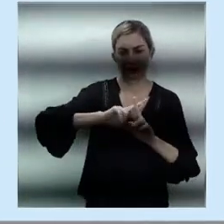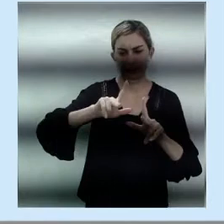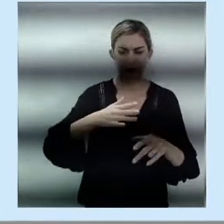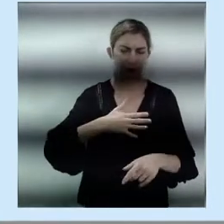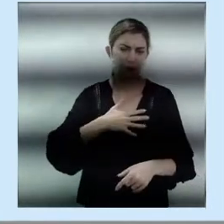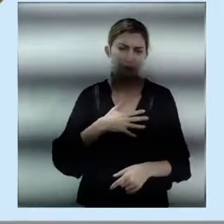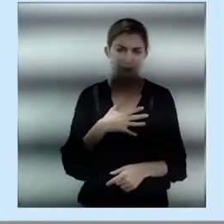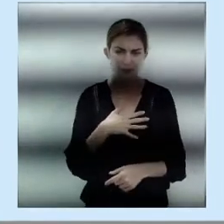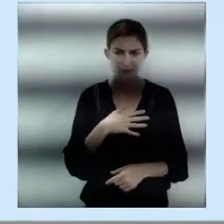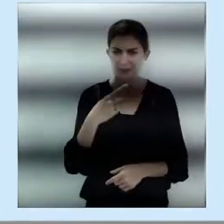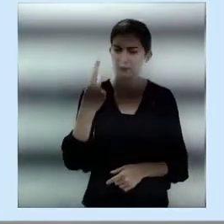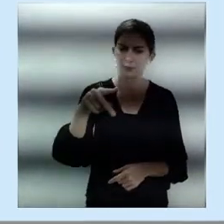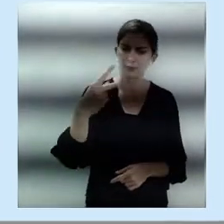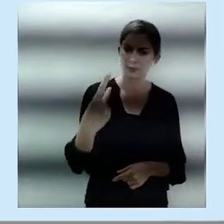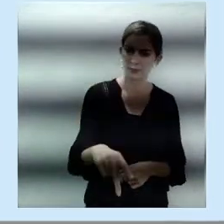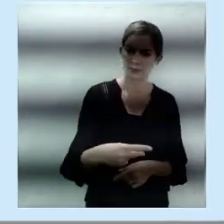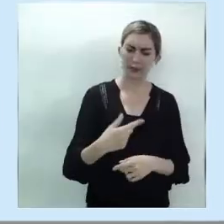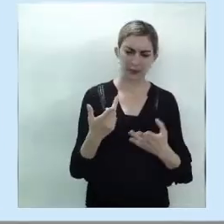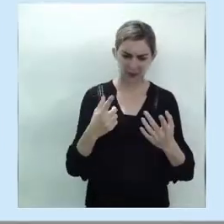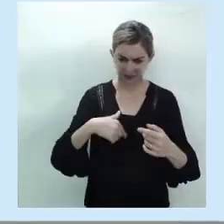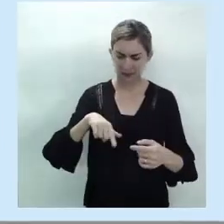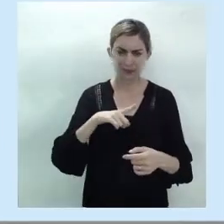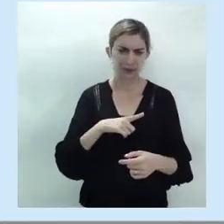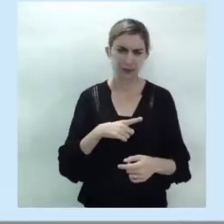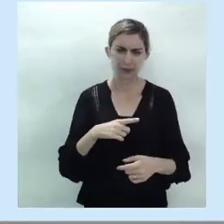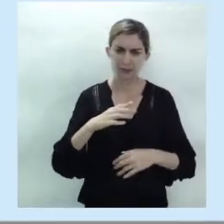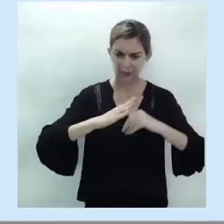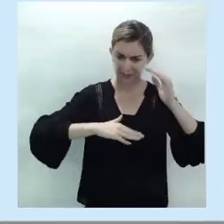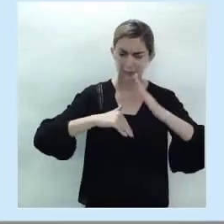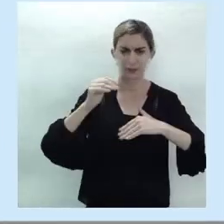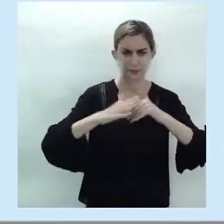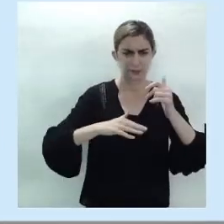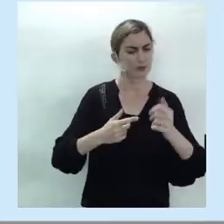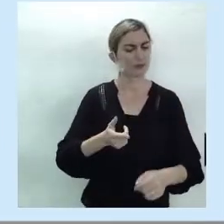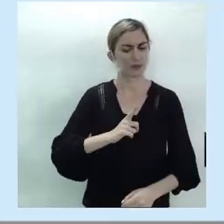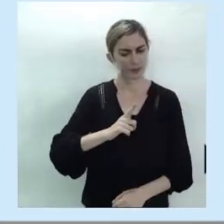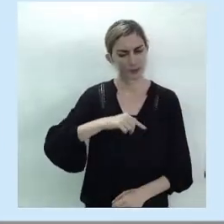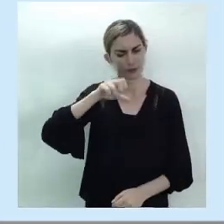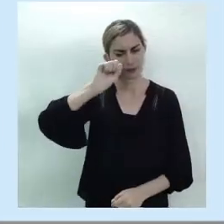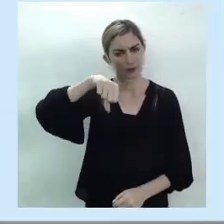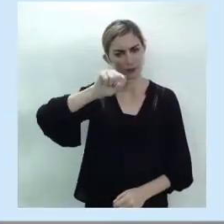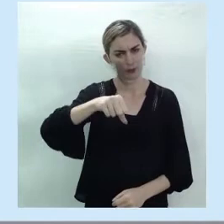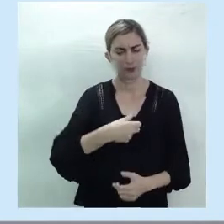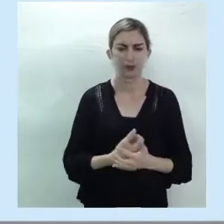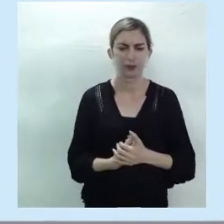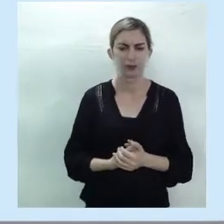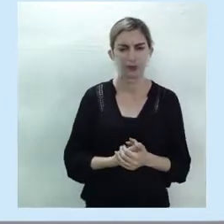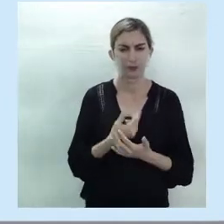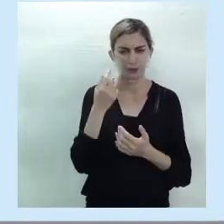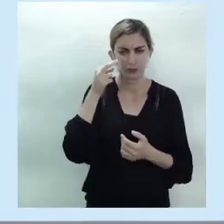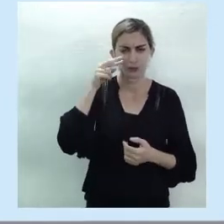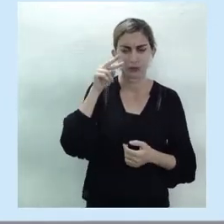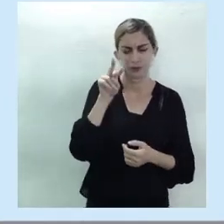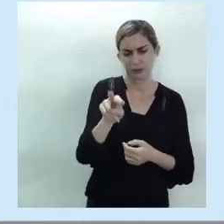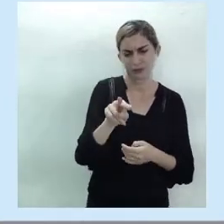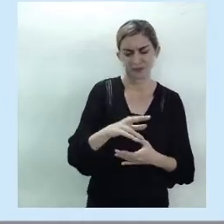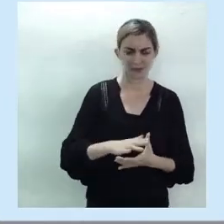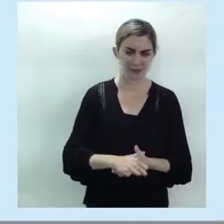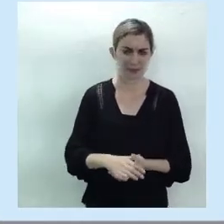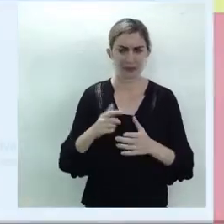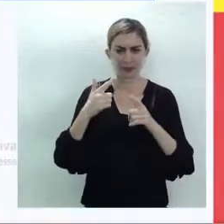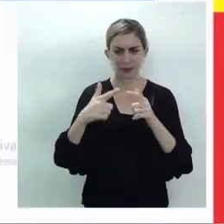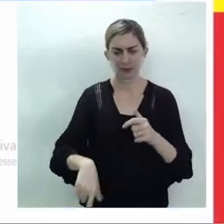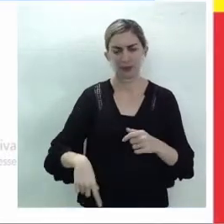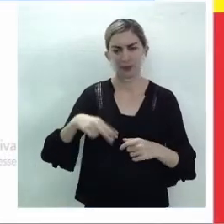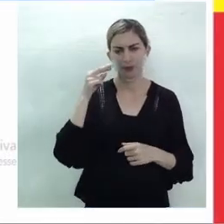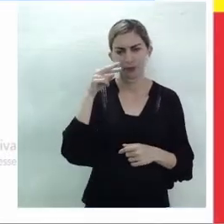da minha, da sua. Será que nós temos essa capacidade? Temos sim. Vamos adiante. Olha aí na tela,